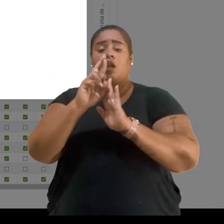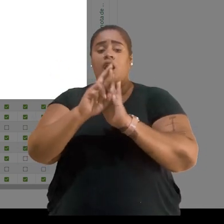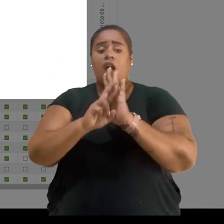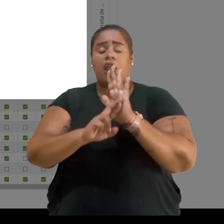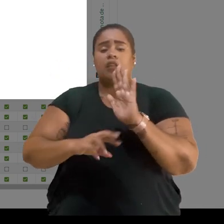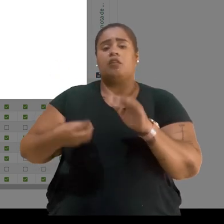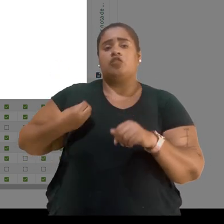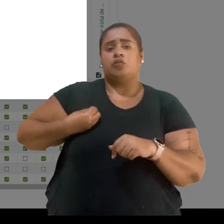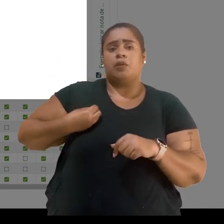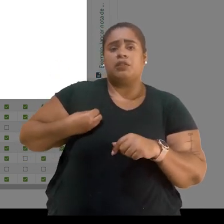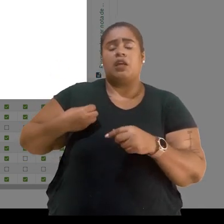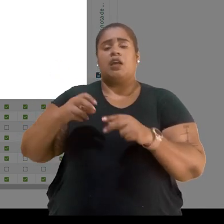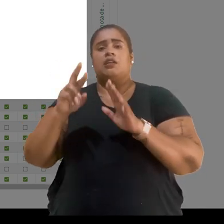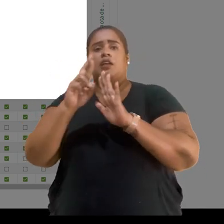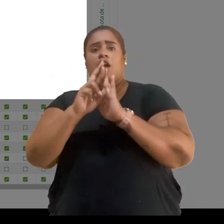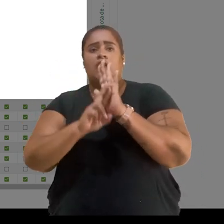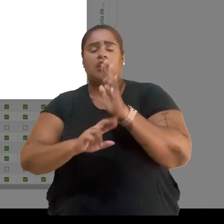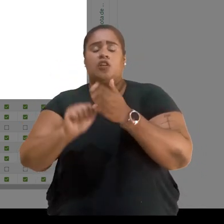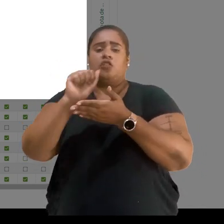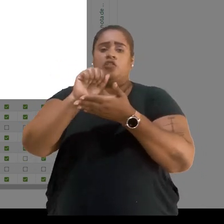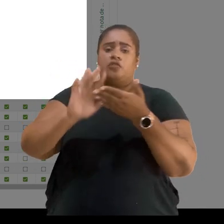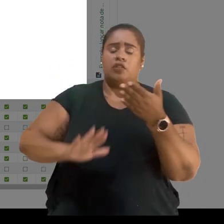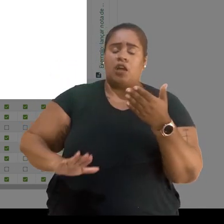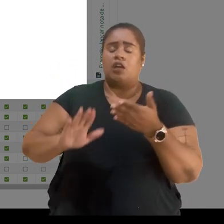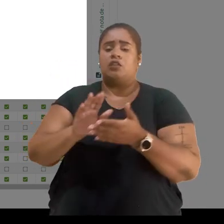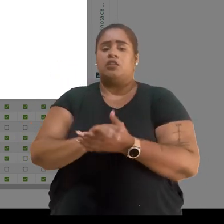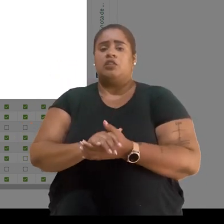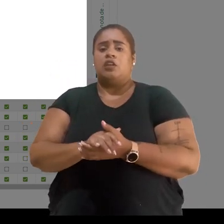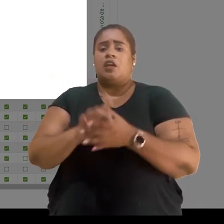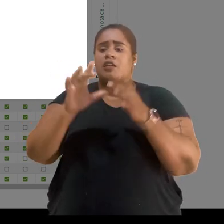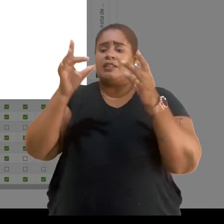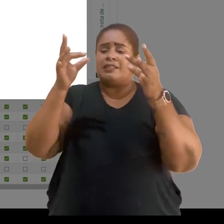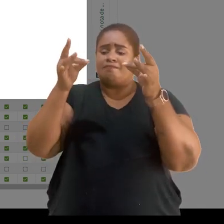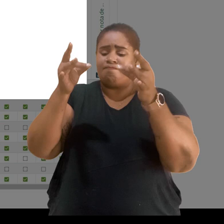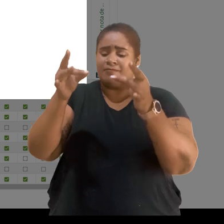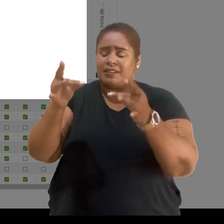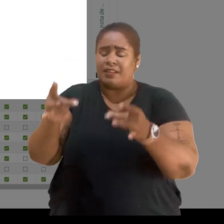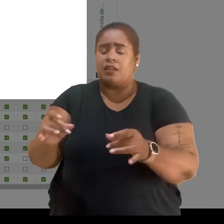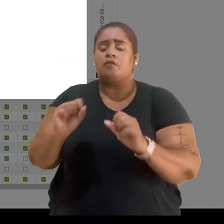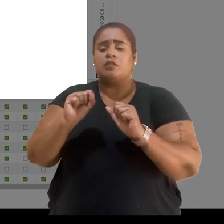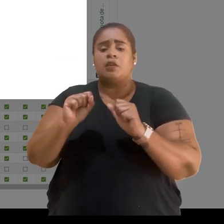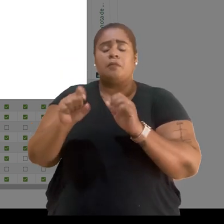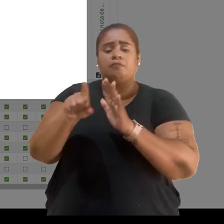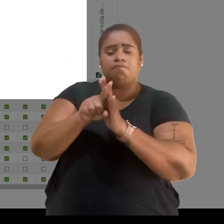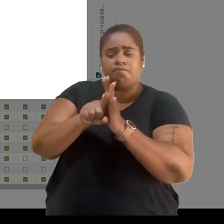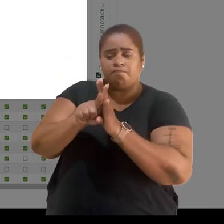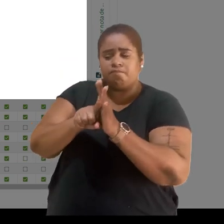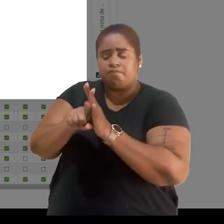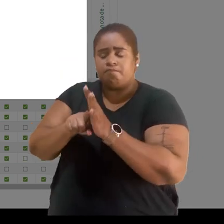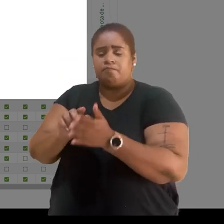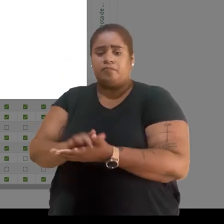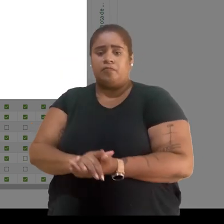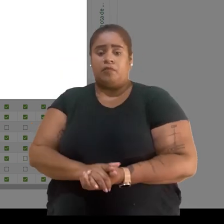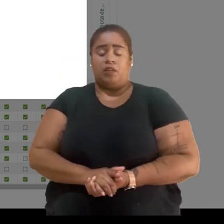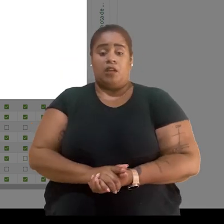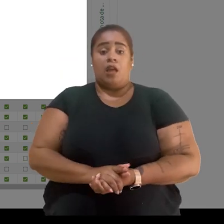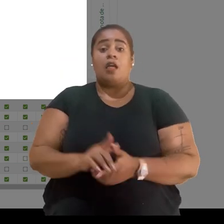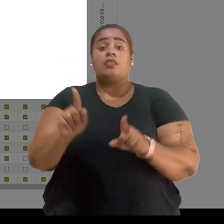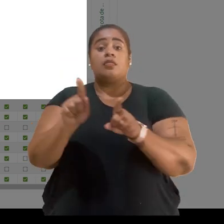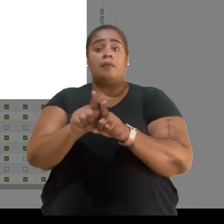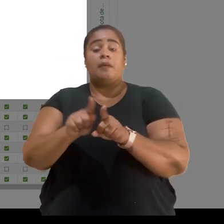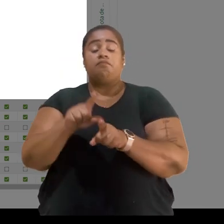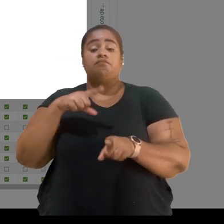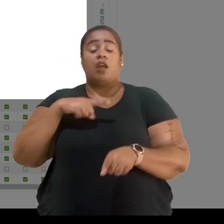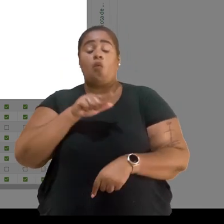bloco de gerenciamento existem relatórios de participação atividades do curso mais específicos que você